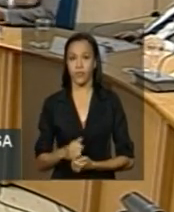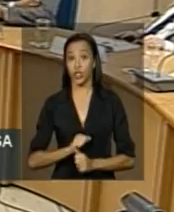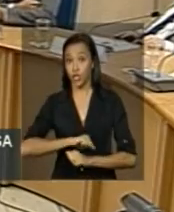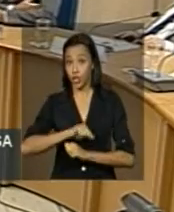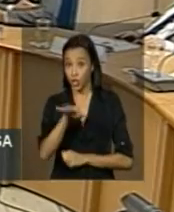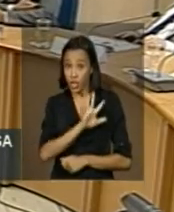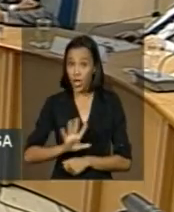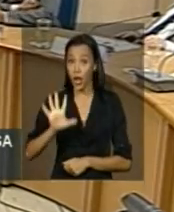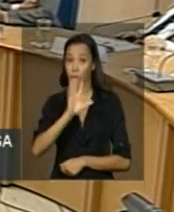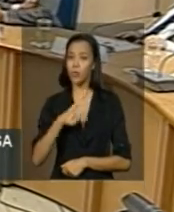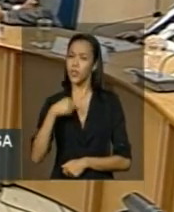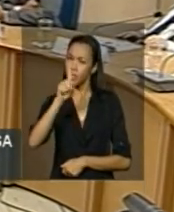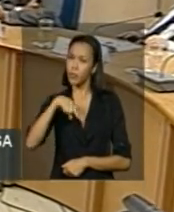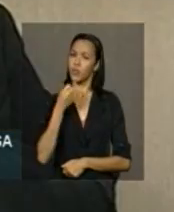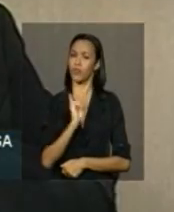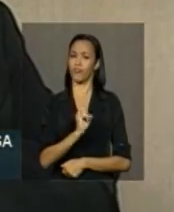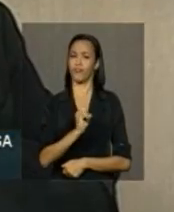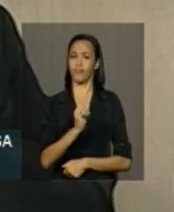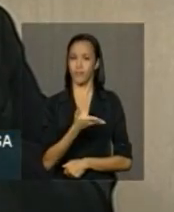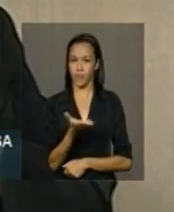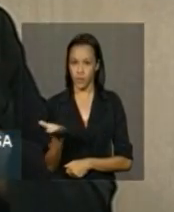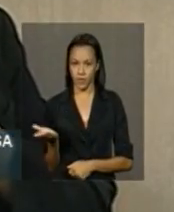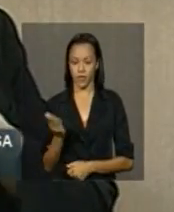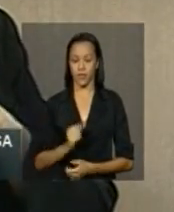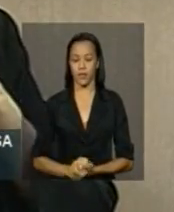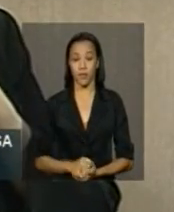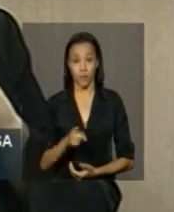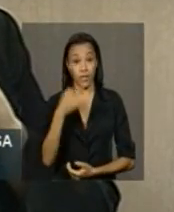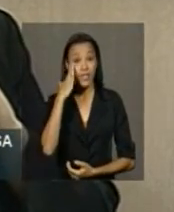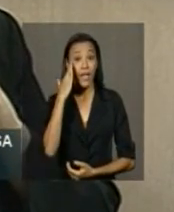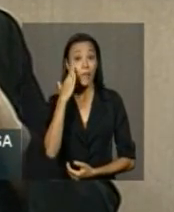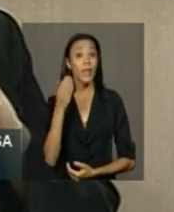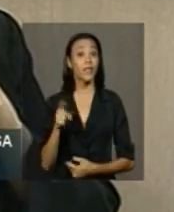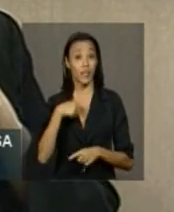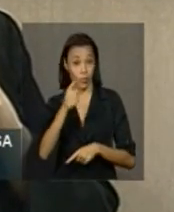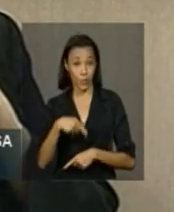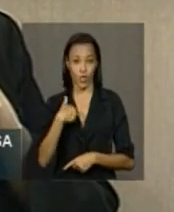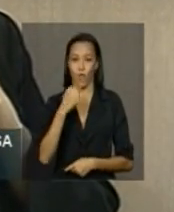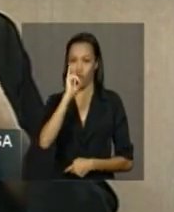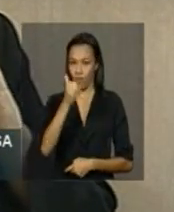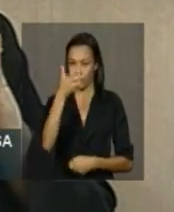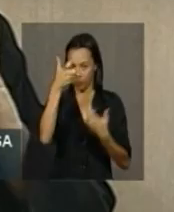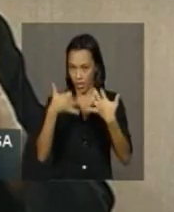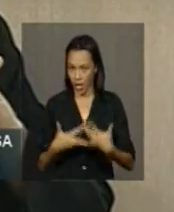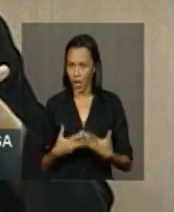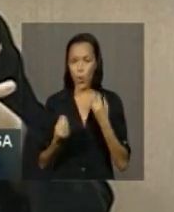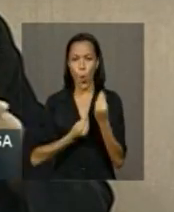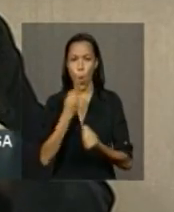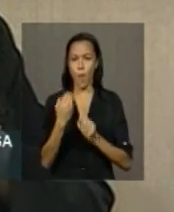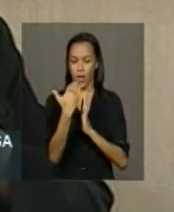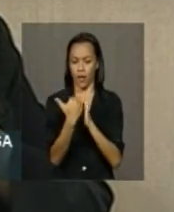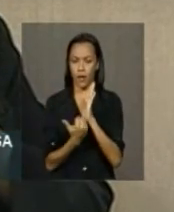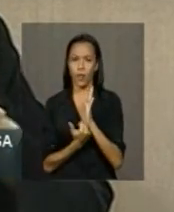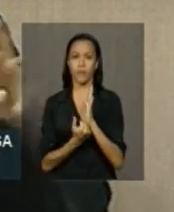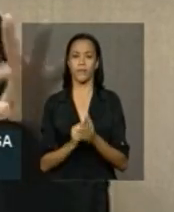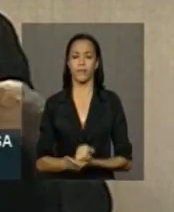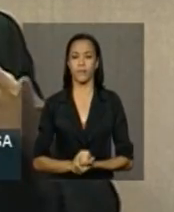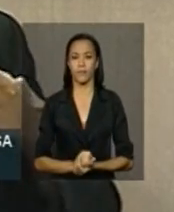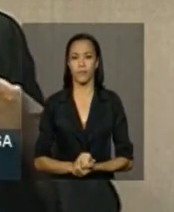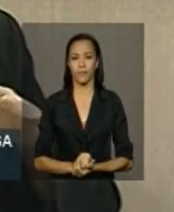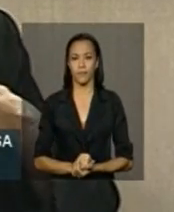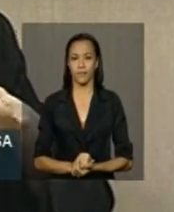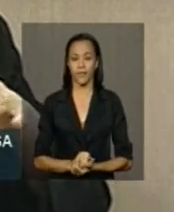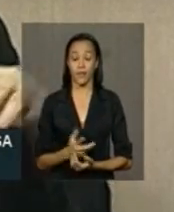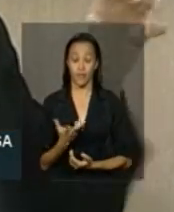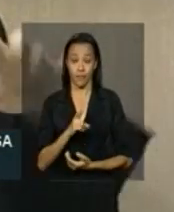Gerais e conto uma novidade para vocês para todo mundo ficar aguardando a ministra falar tá bom sobre lista de municípios Já gostaram já